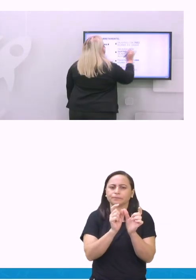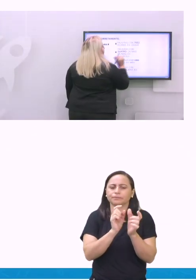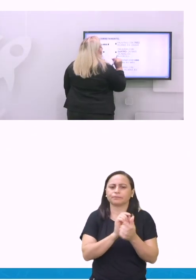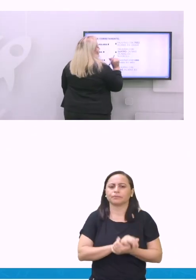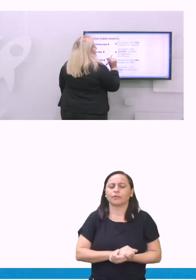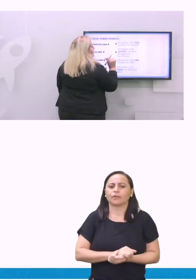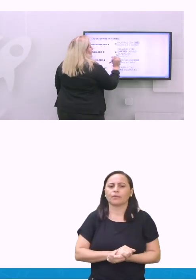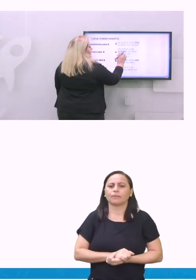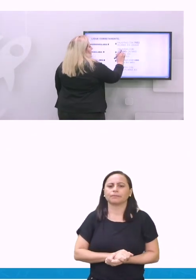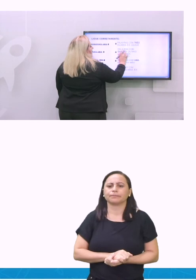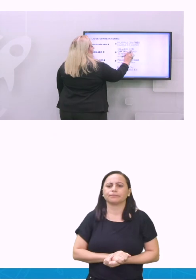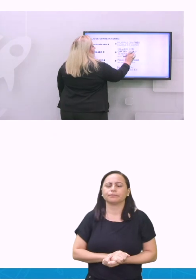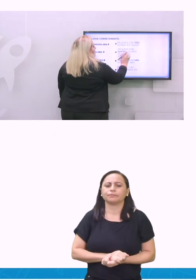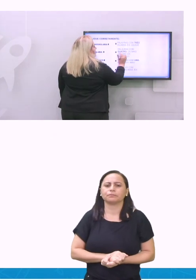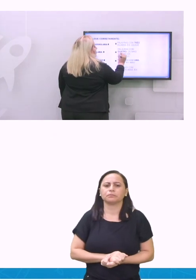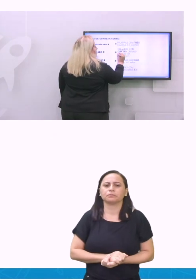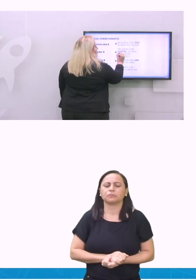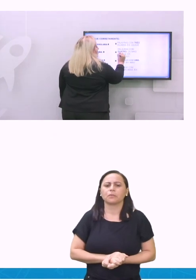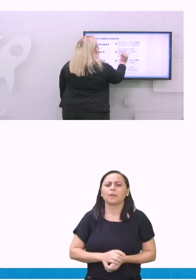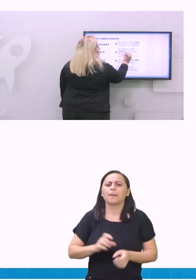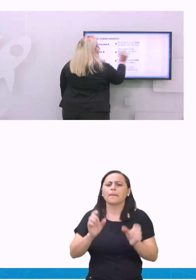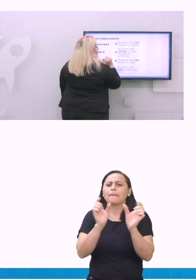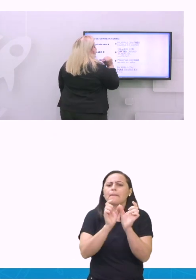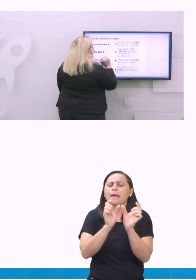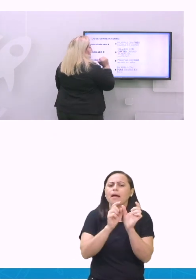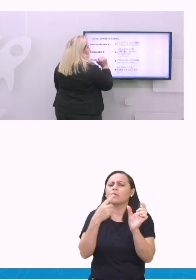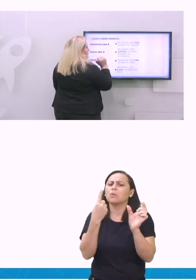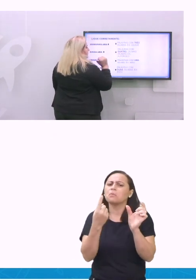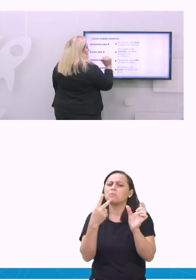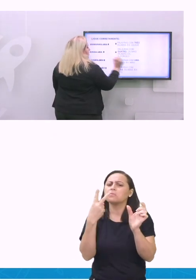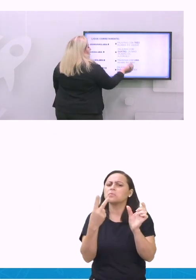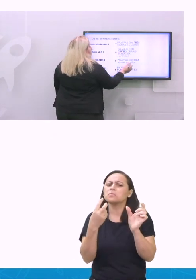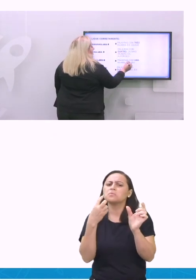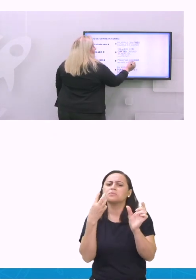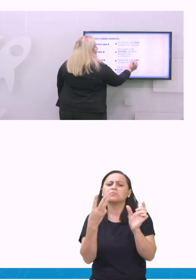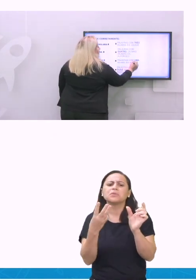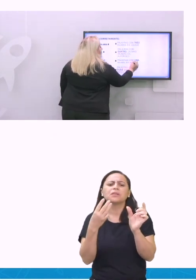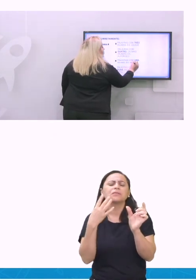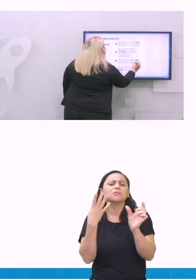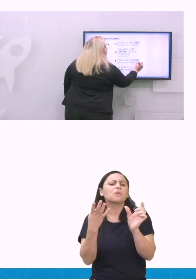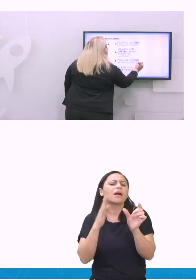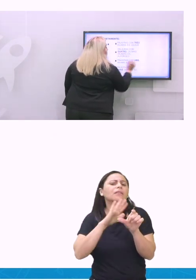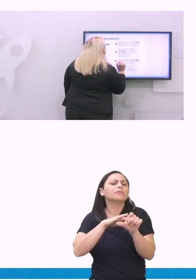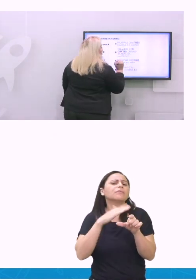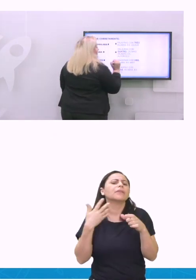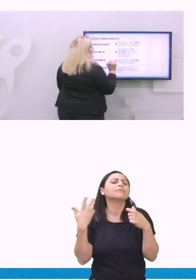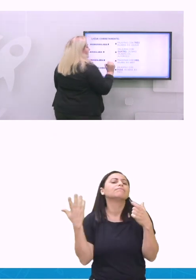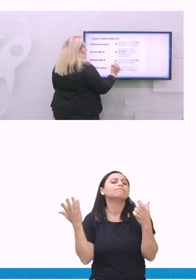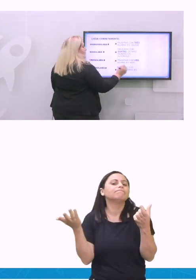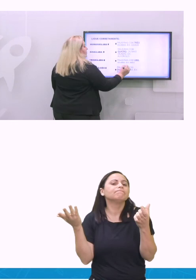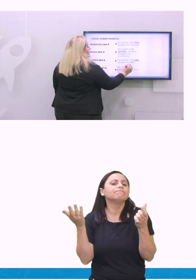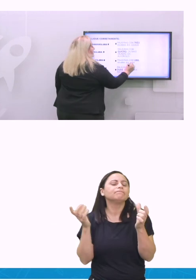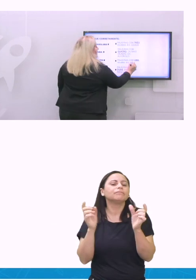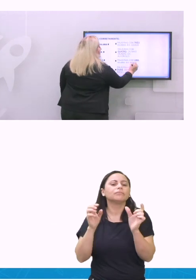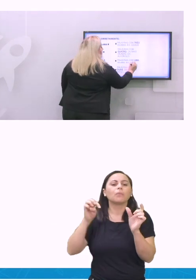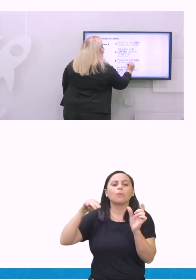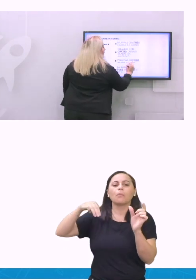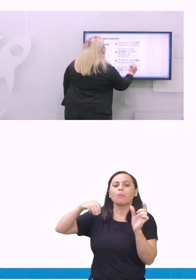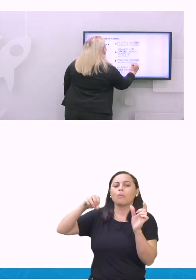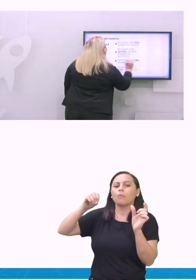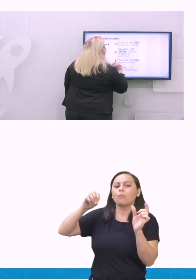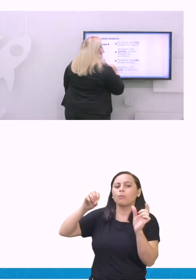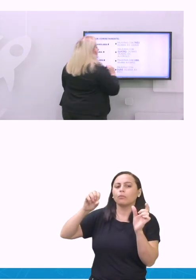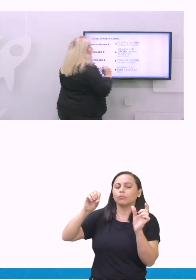3 sílabas? Palavras com 4 sílabas? Ou palavras com 1 sílaba? Com